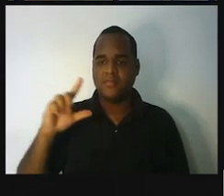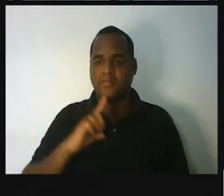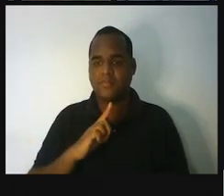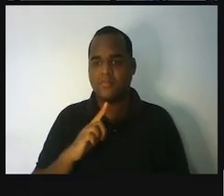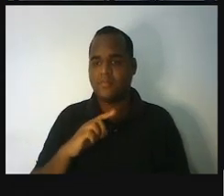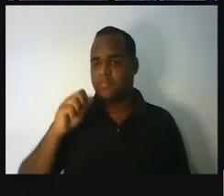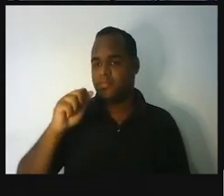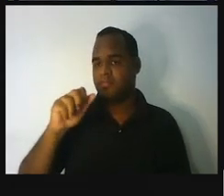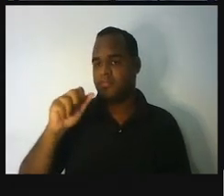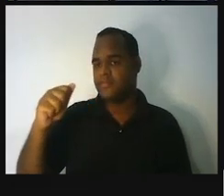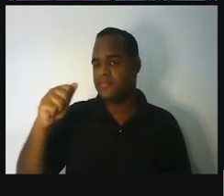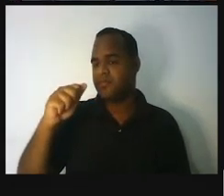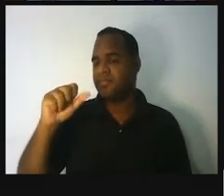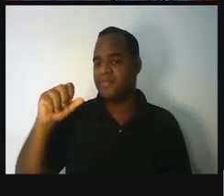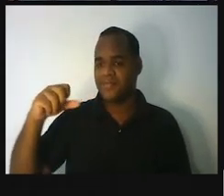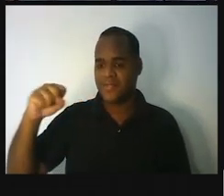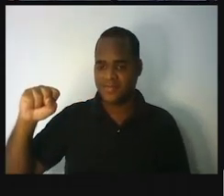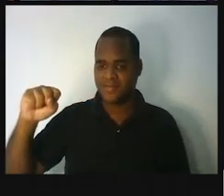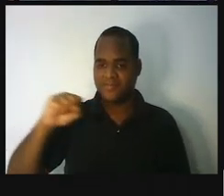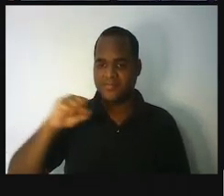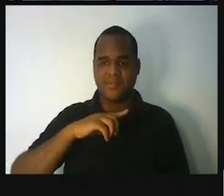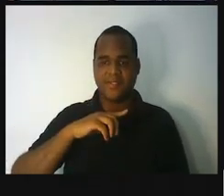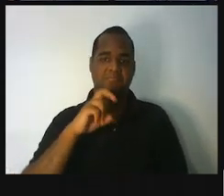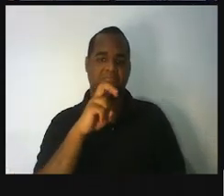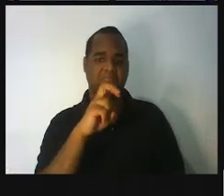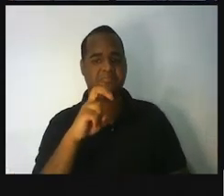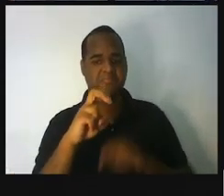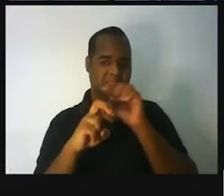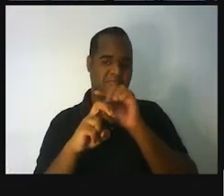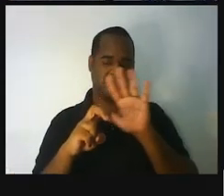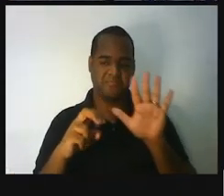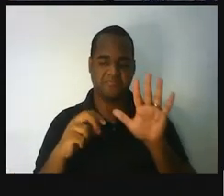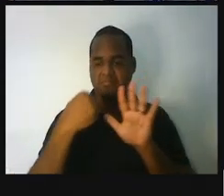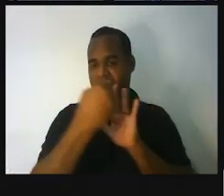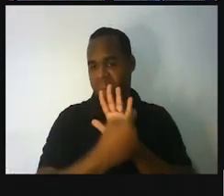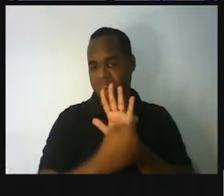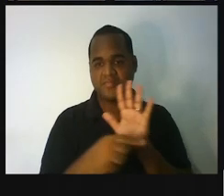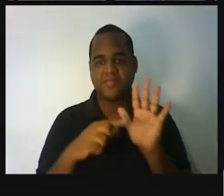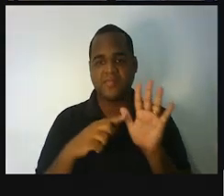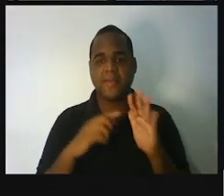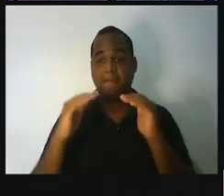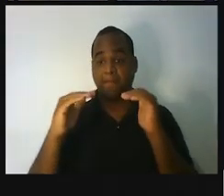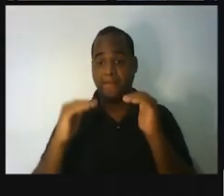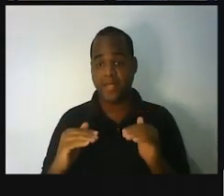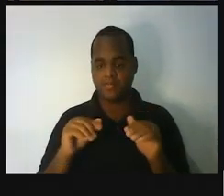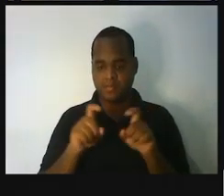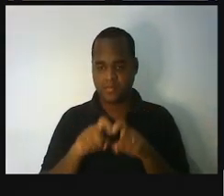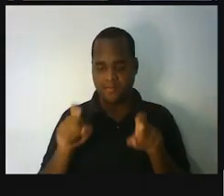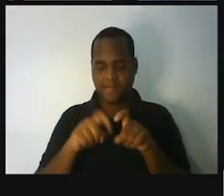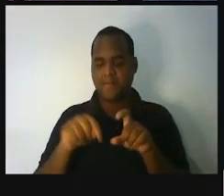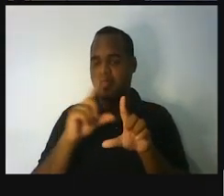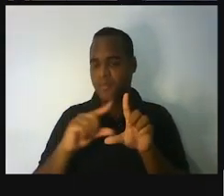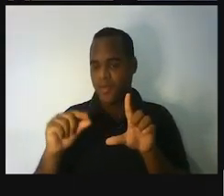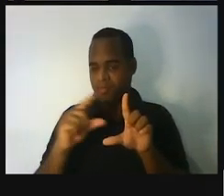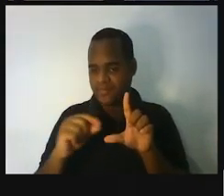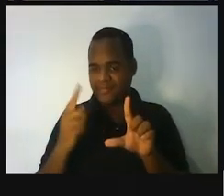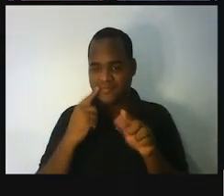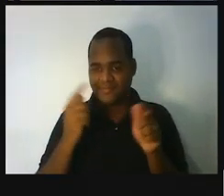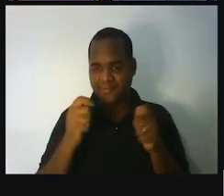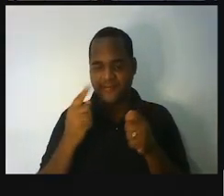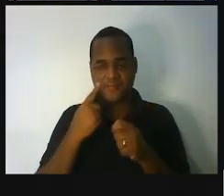Apolônio Salles, tá bom? Na verdade, são 5 reservatórios. E aqui embaixo tem a fonte de onde foi retirada essa